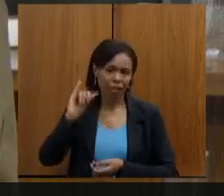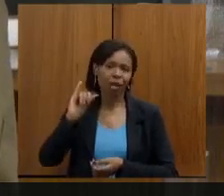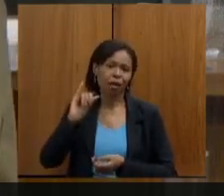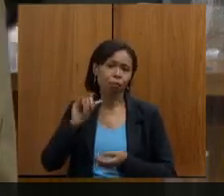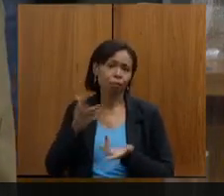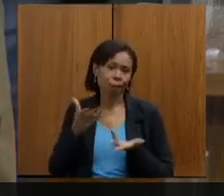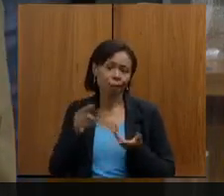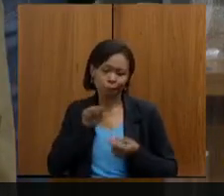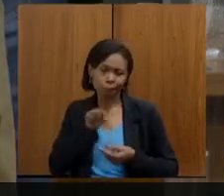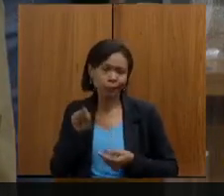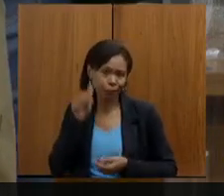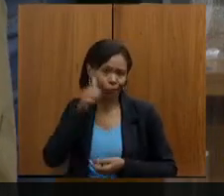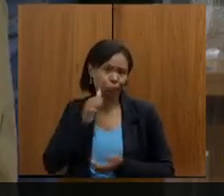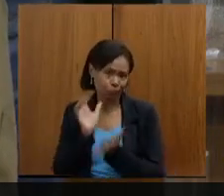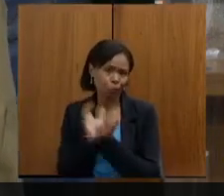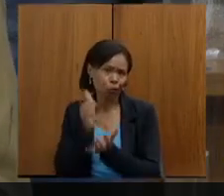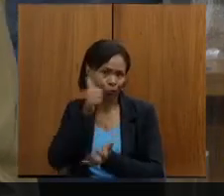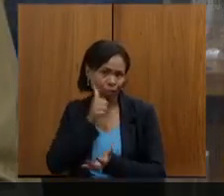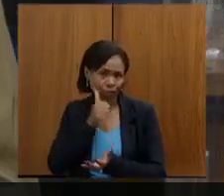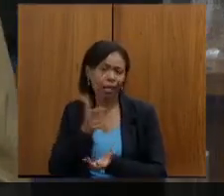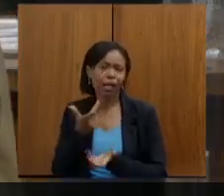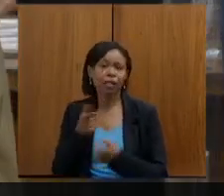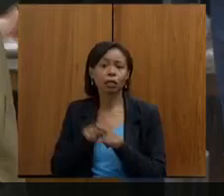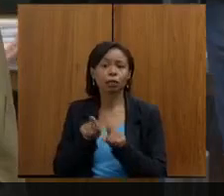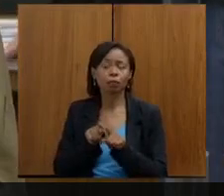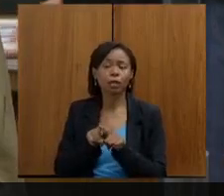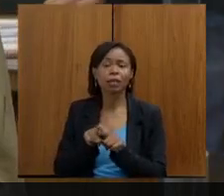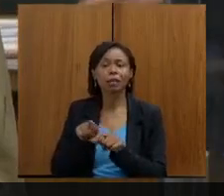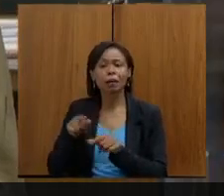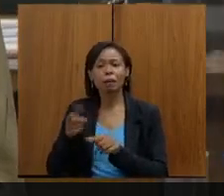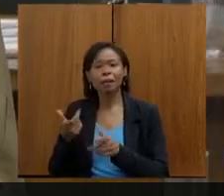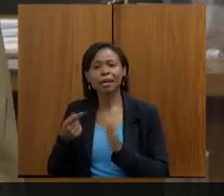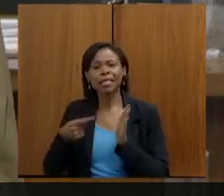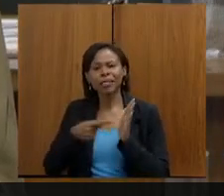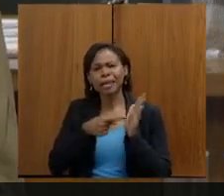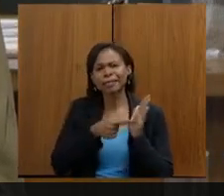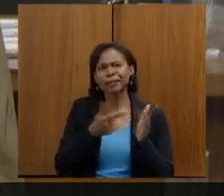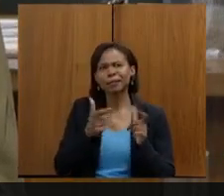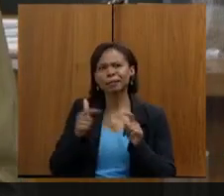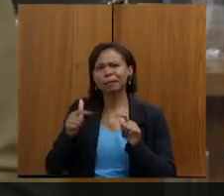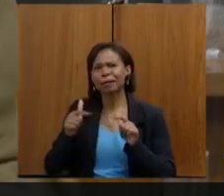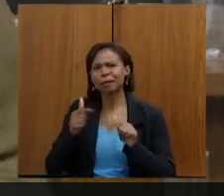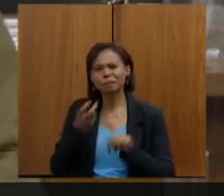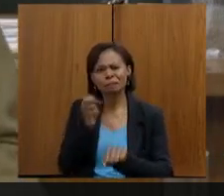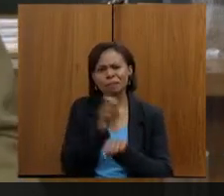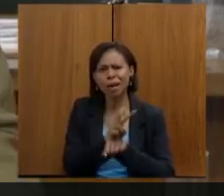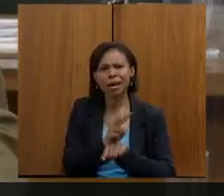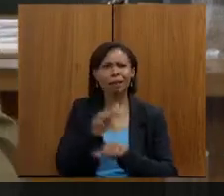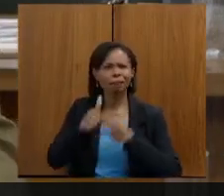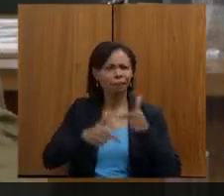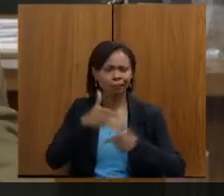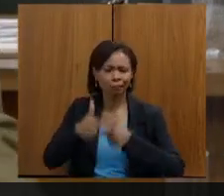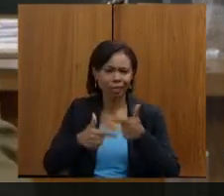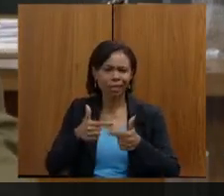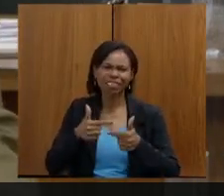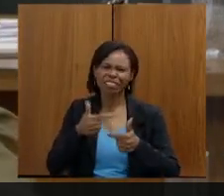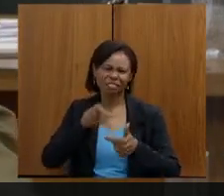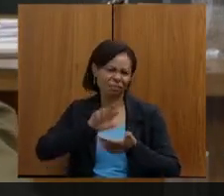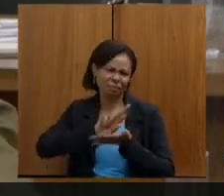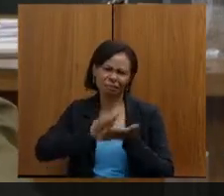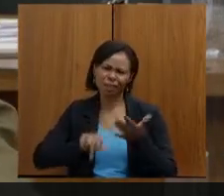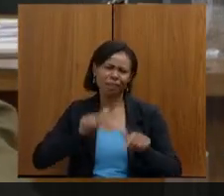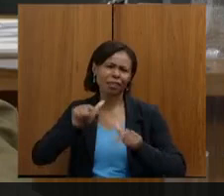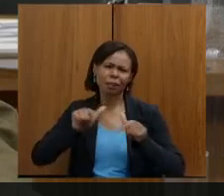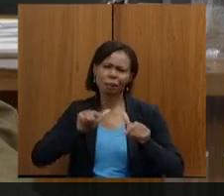para as próprias mulheres às vezes direcionamento para entrar emprego e um trabalho muito muito bonito muito interessante que só evolui e dia